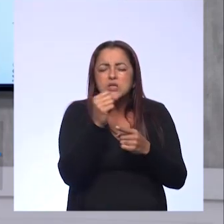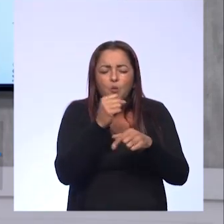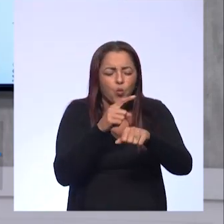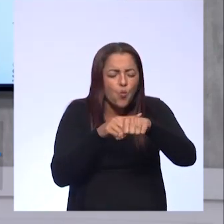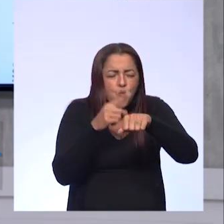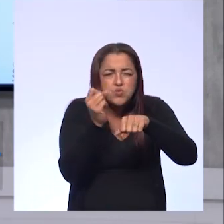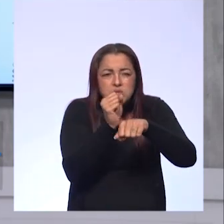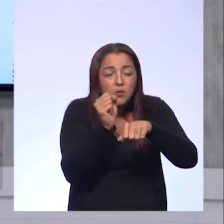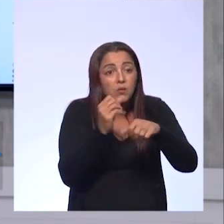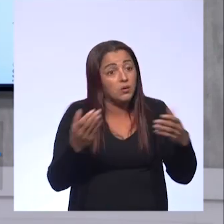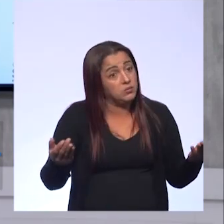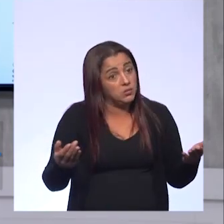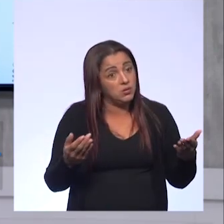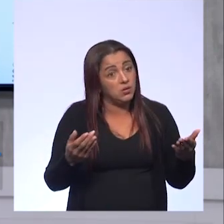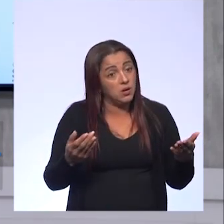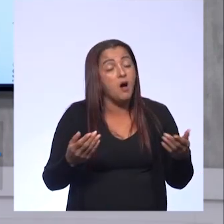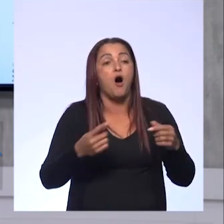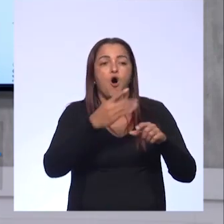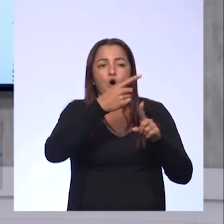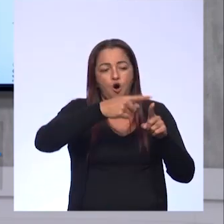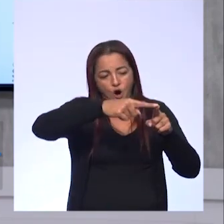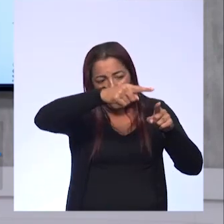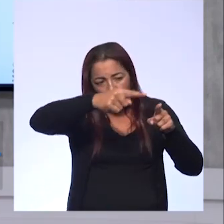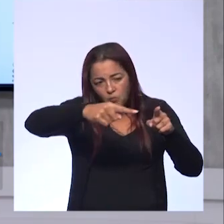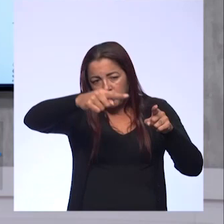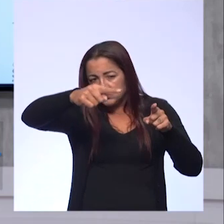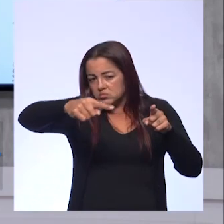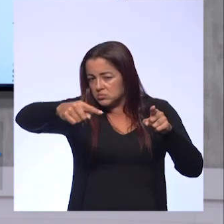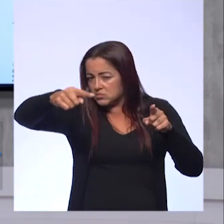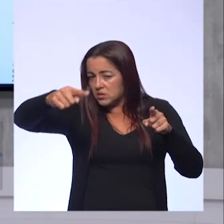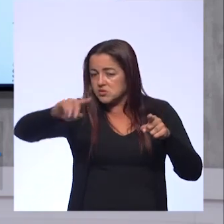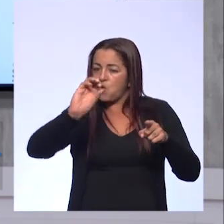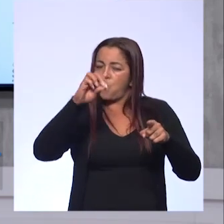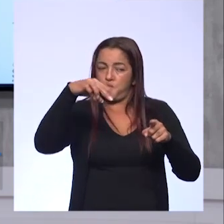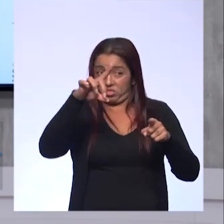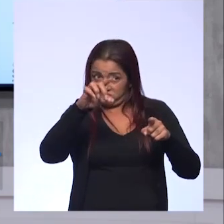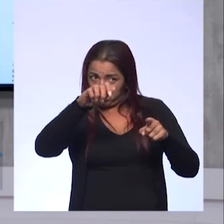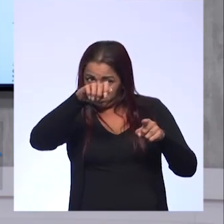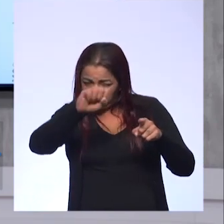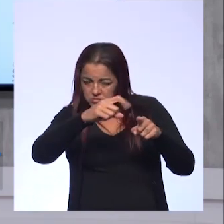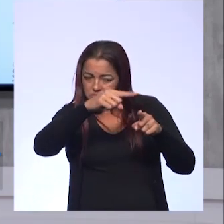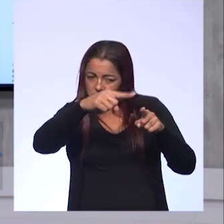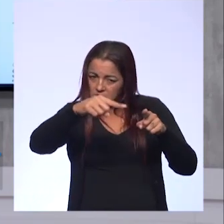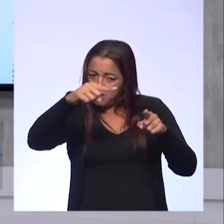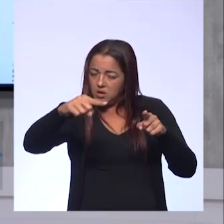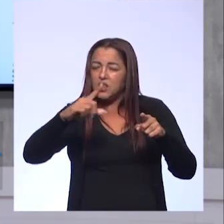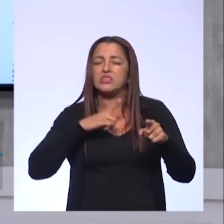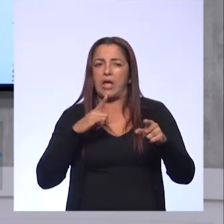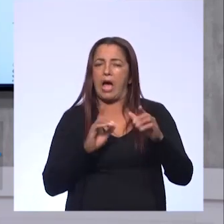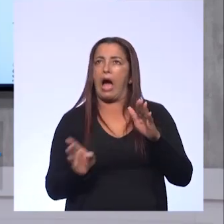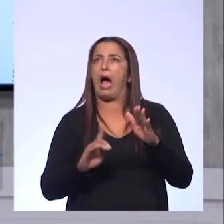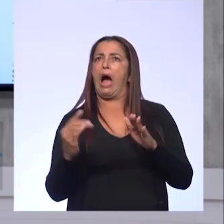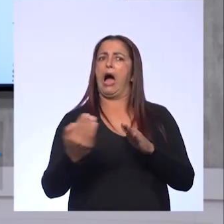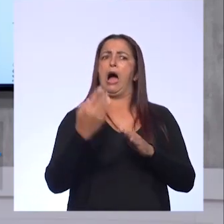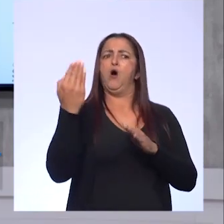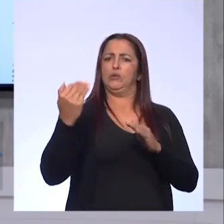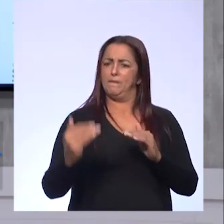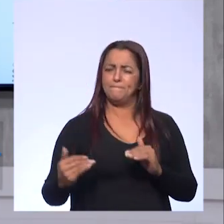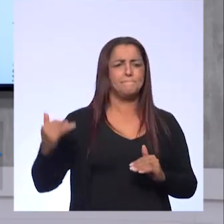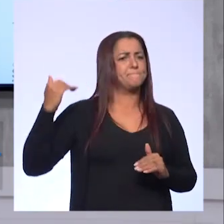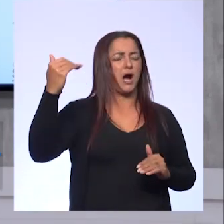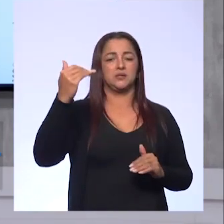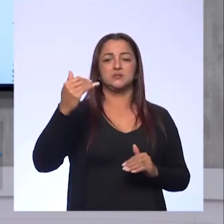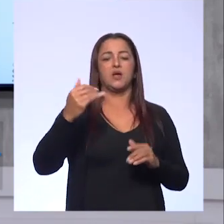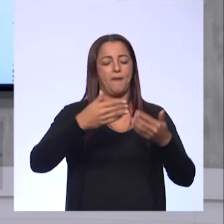a song o Magnetic nós iremos elas são ondas Que tem frequência geralmente muito muito alta as mecânicas mais